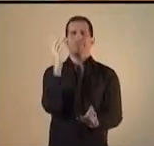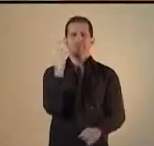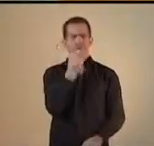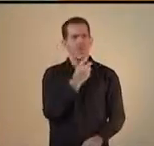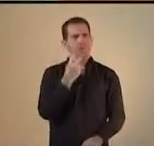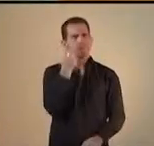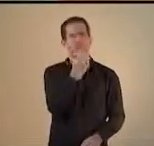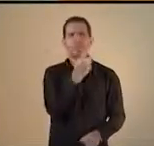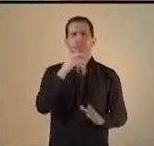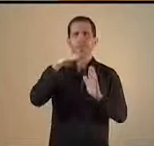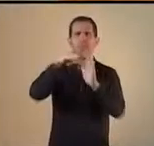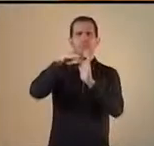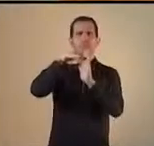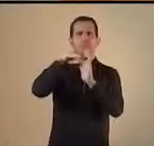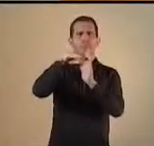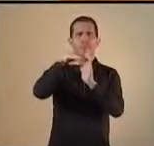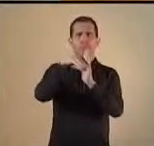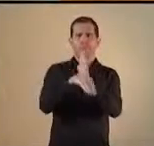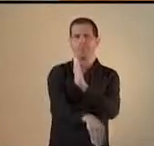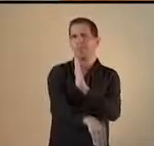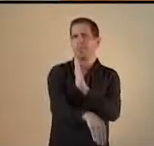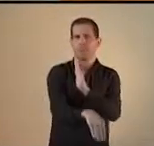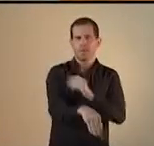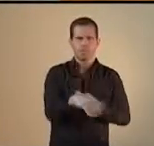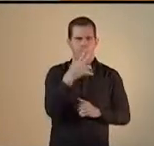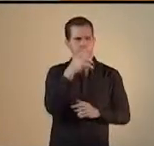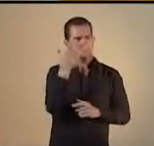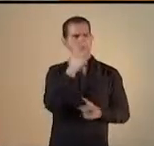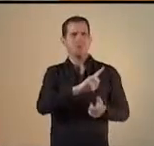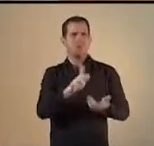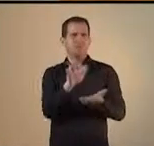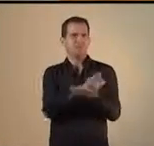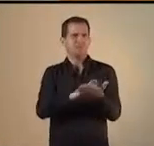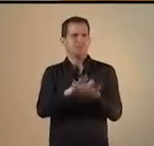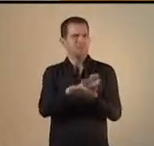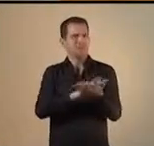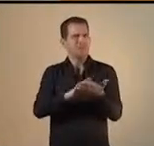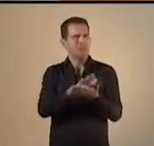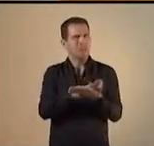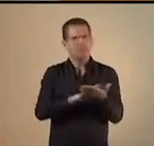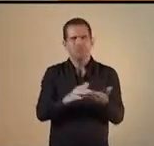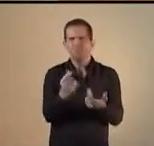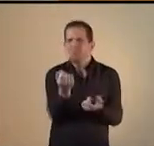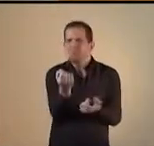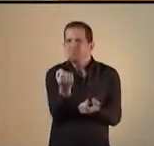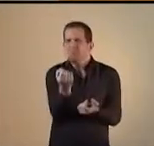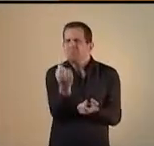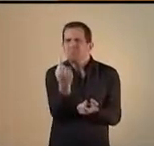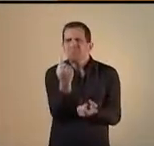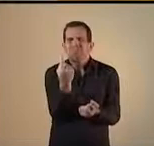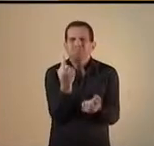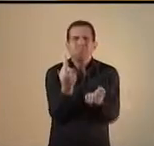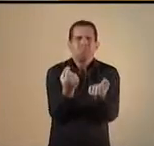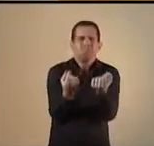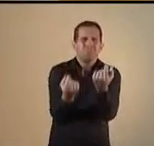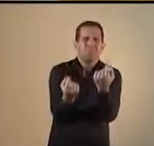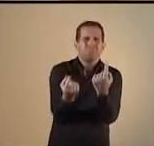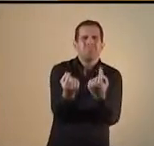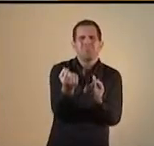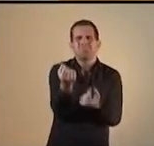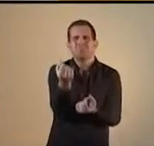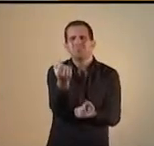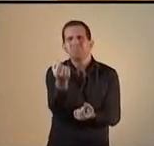método, né, essa metodologia não tinha dado em nada. Poucos surdos tinham